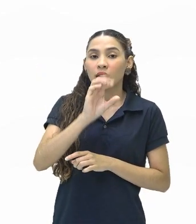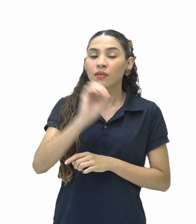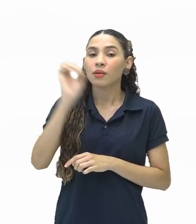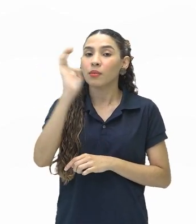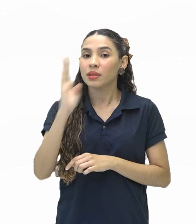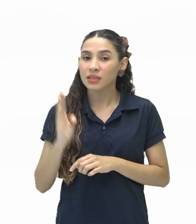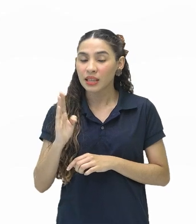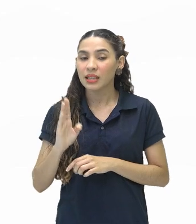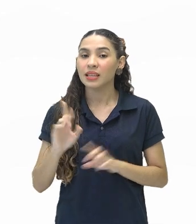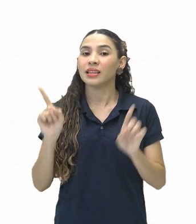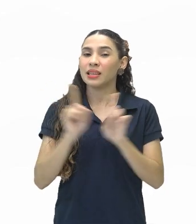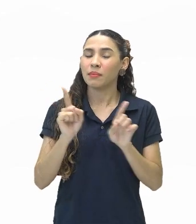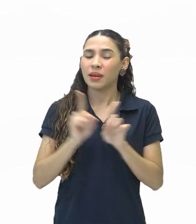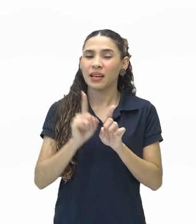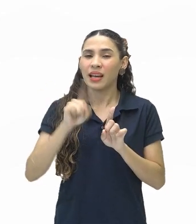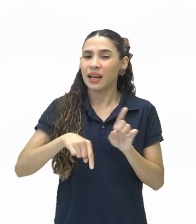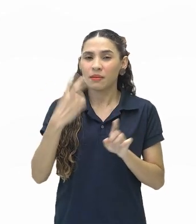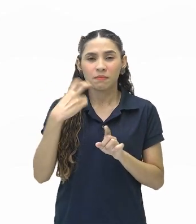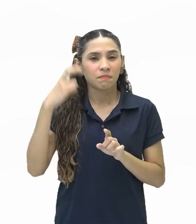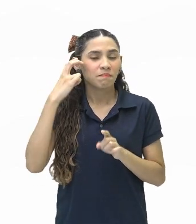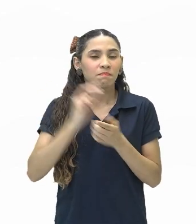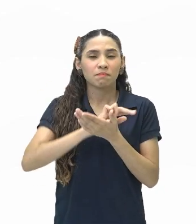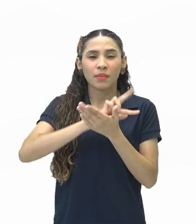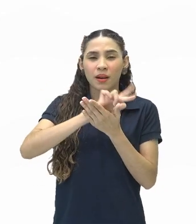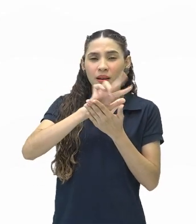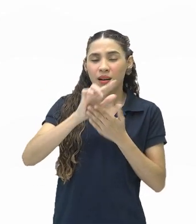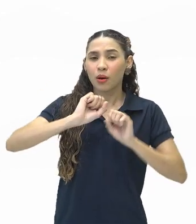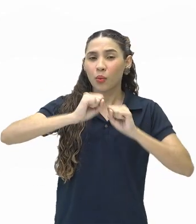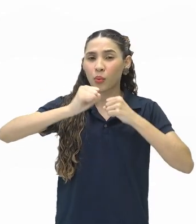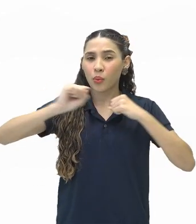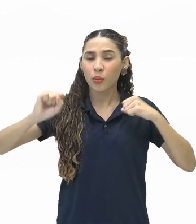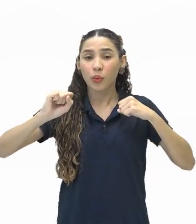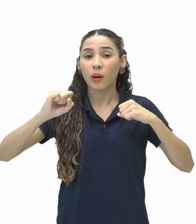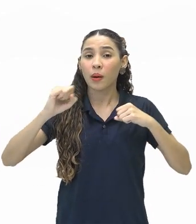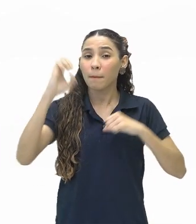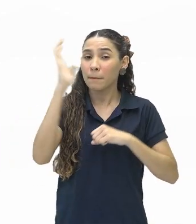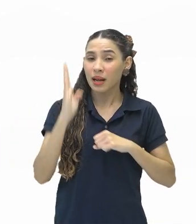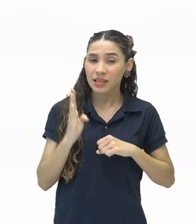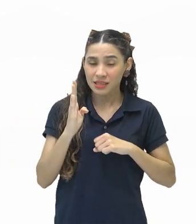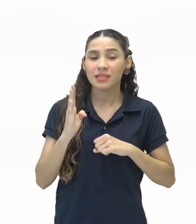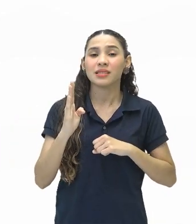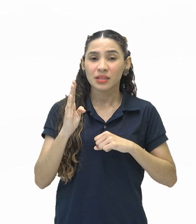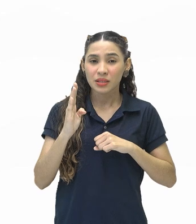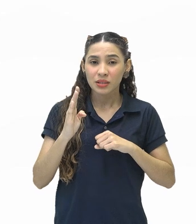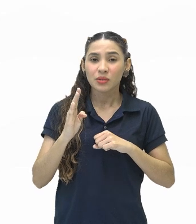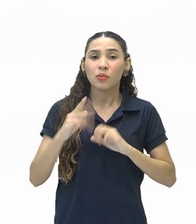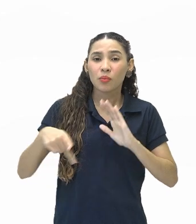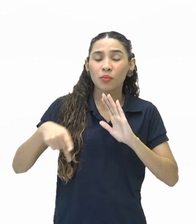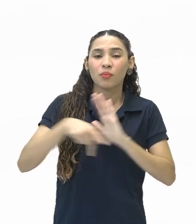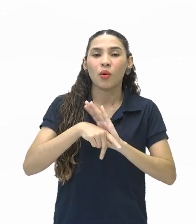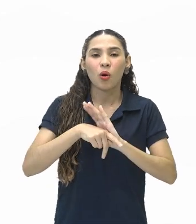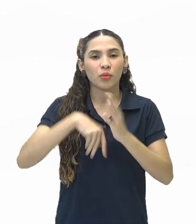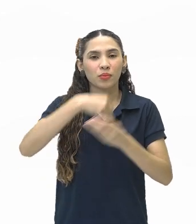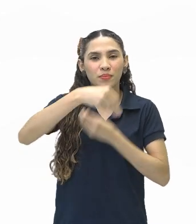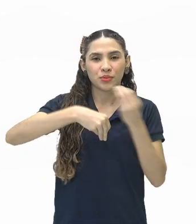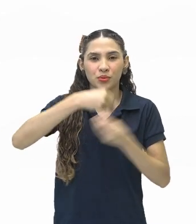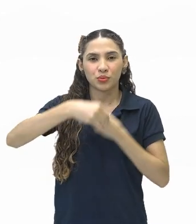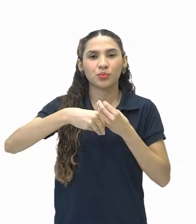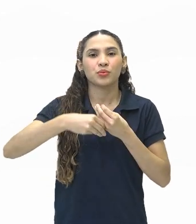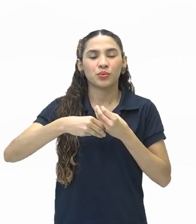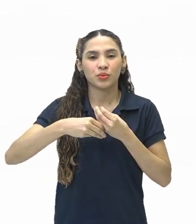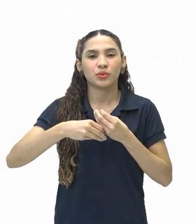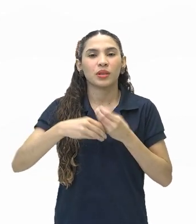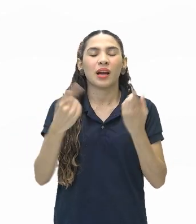afro-brasileira, e é muita cultura afro-brasileira. O Brasil, ele é negro, não é? O Brasil, ele é preto, é ou não é verdade?